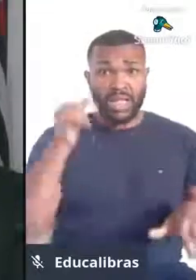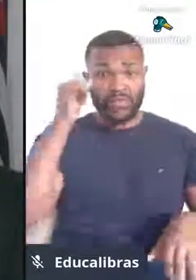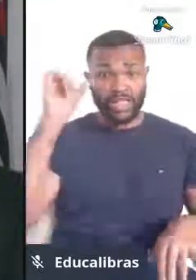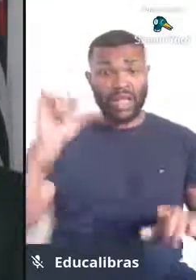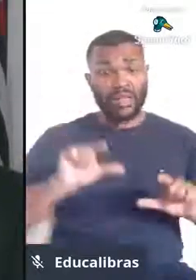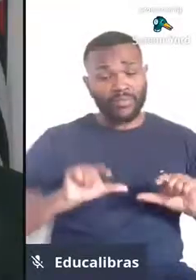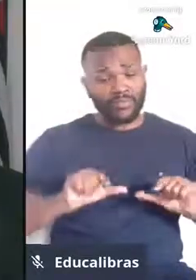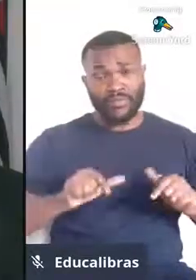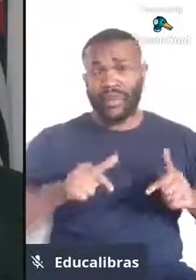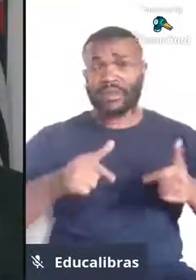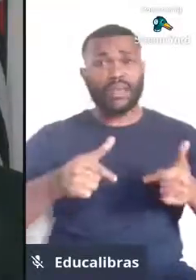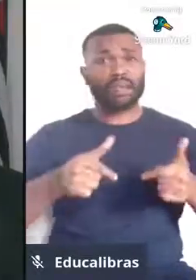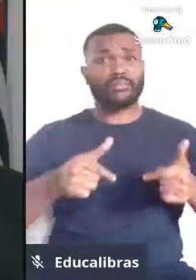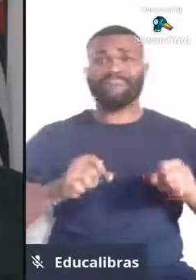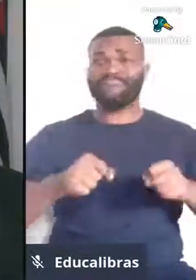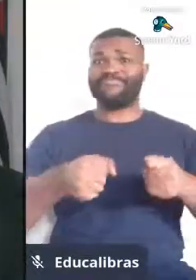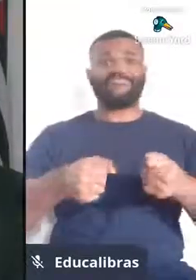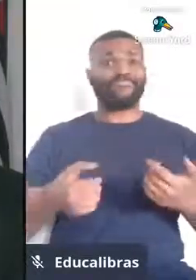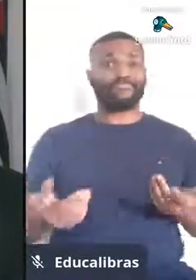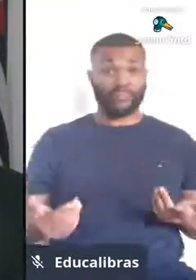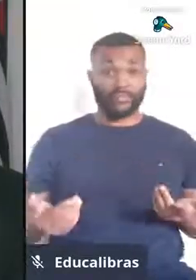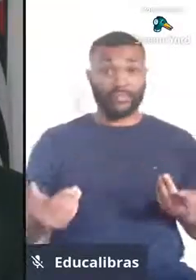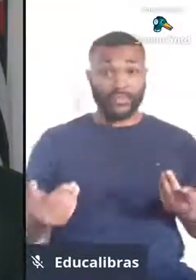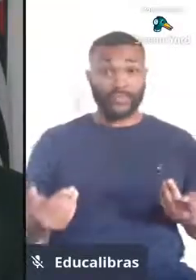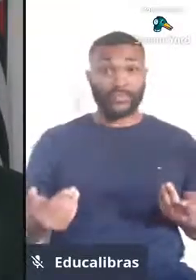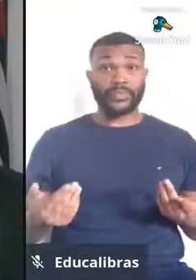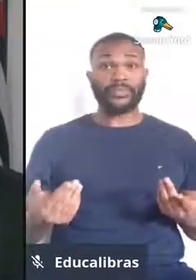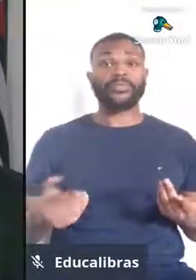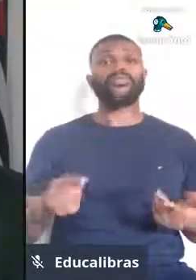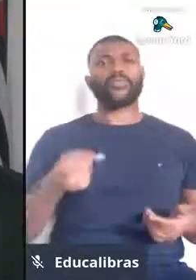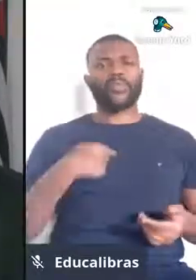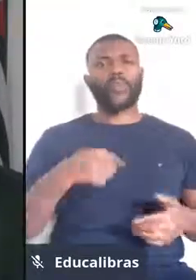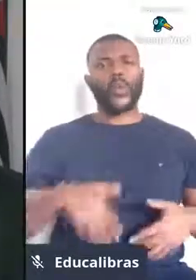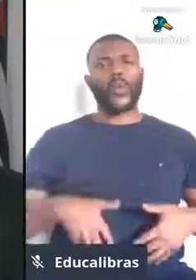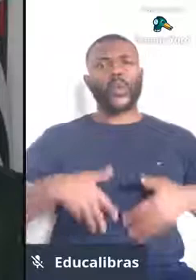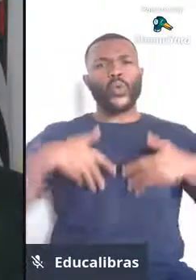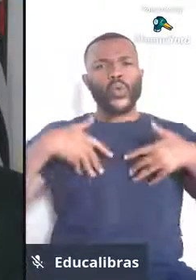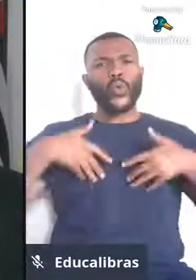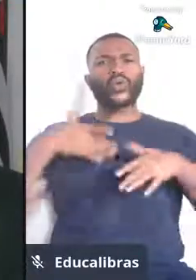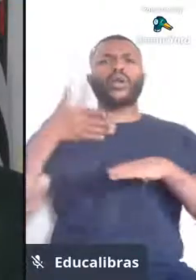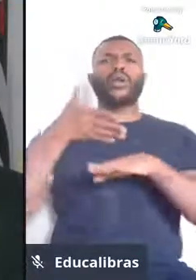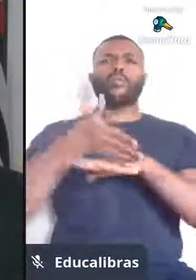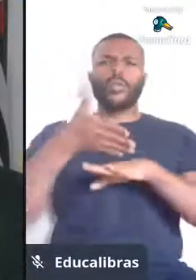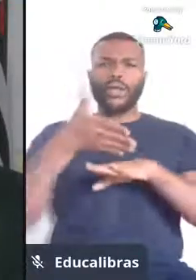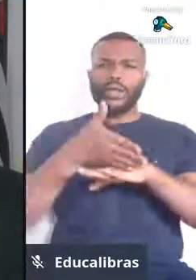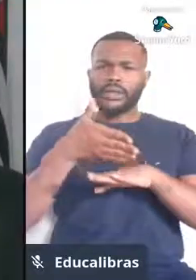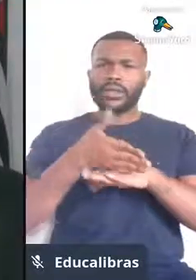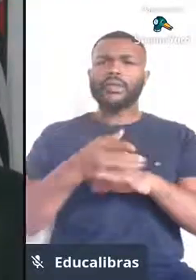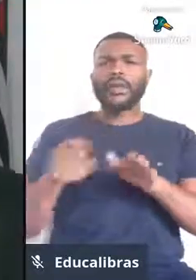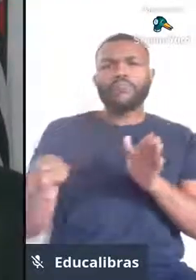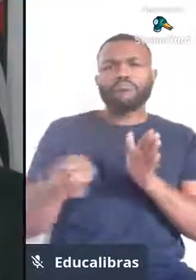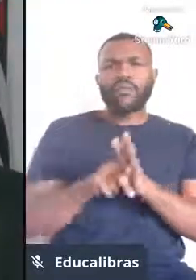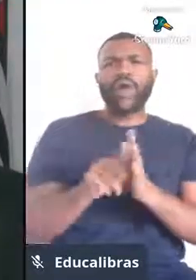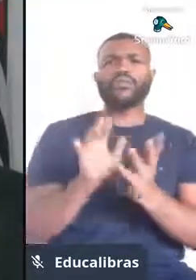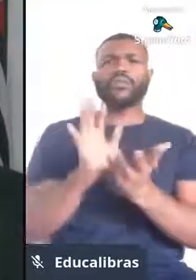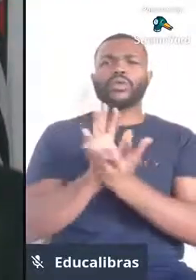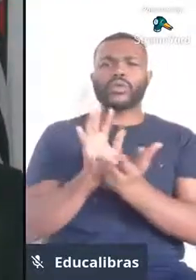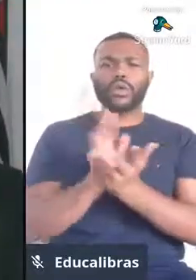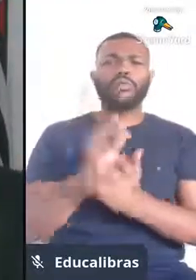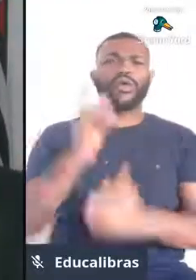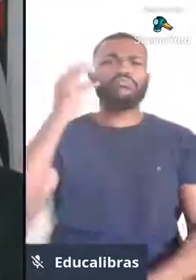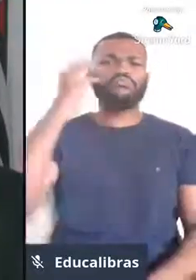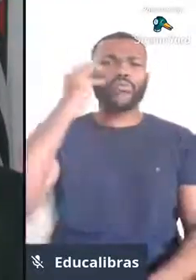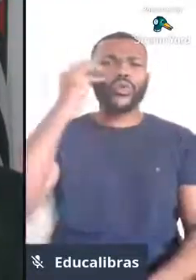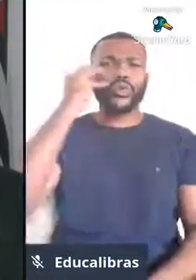começo. Então, eu tenho muito orgulho de estar participando desse processo, de fazer parte da equipe do Bruno Covas e de